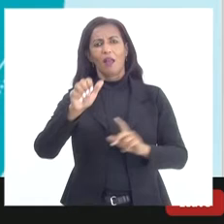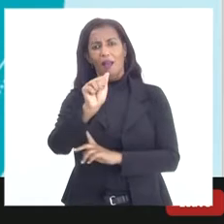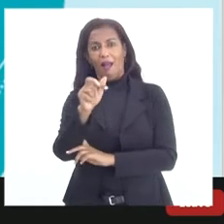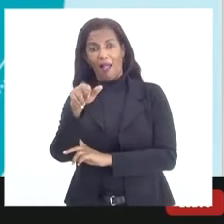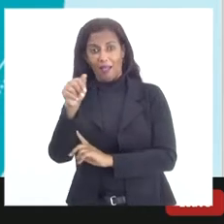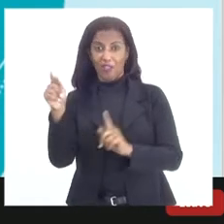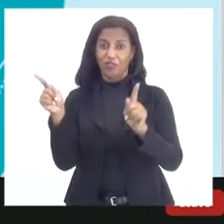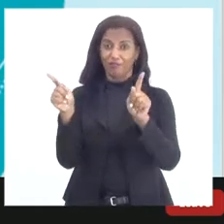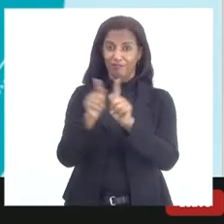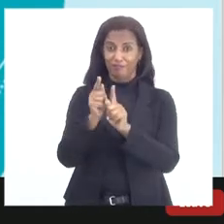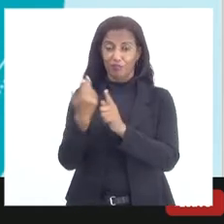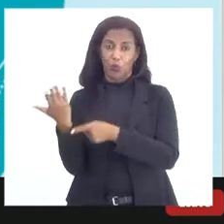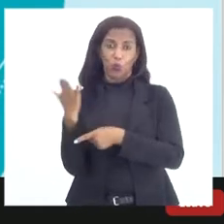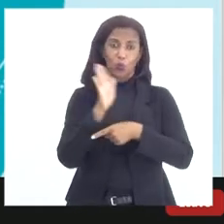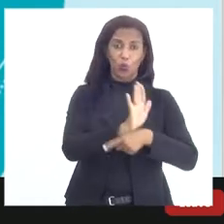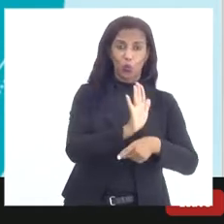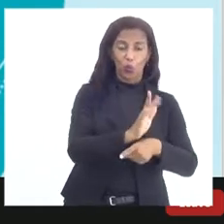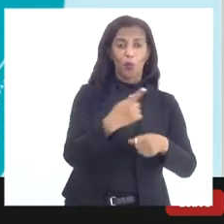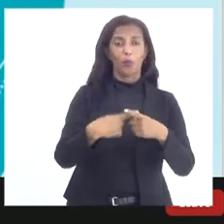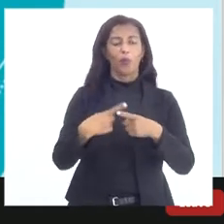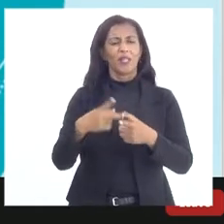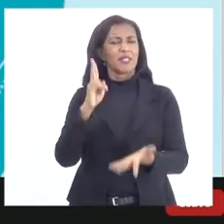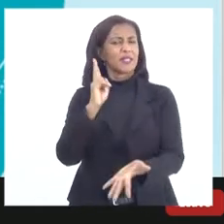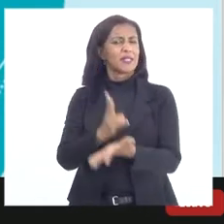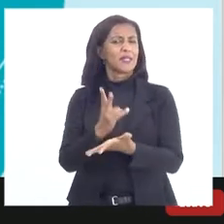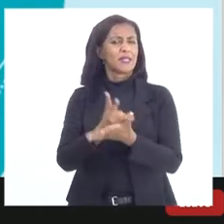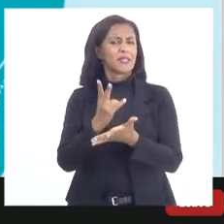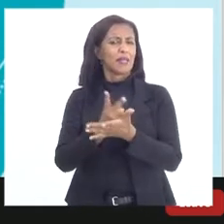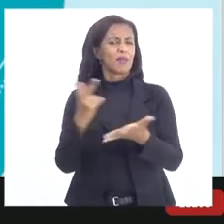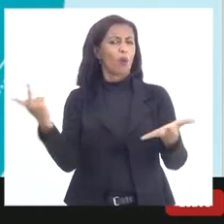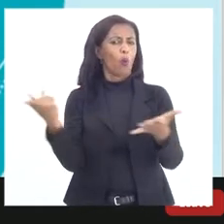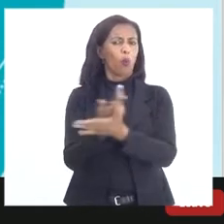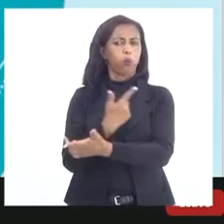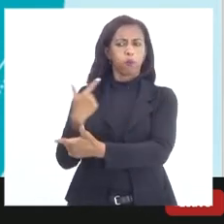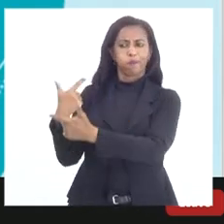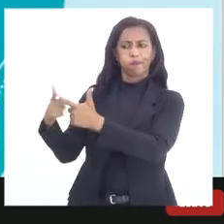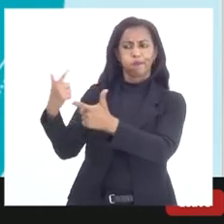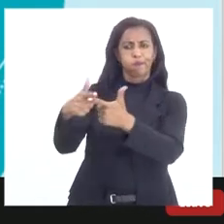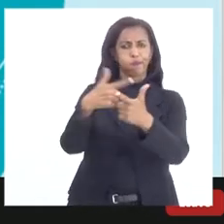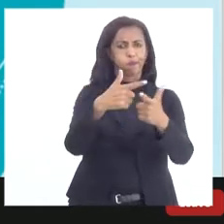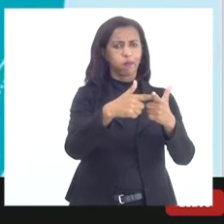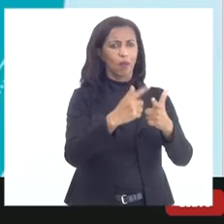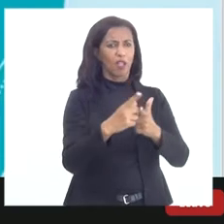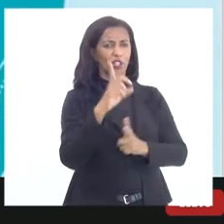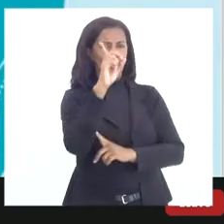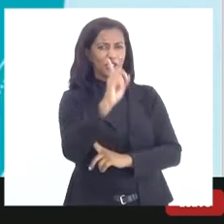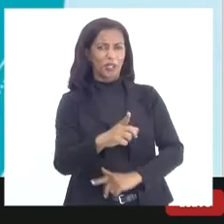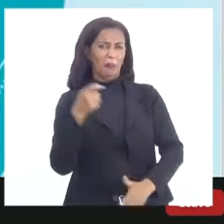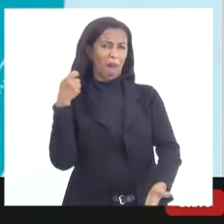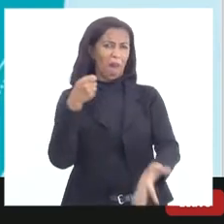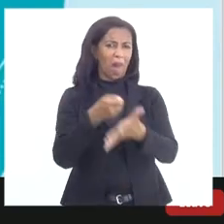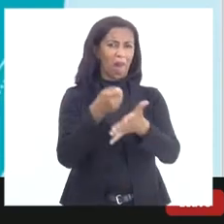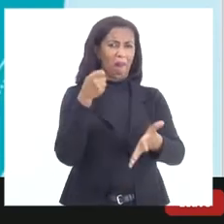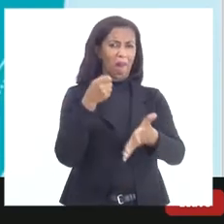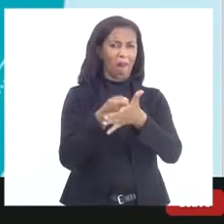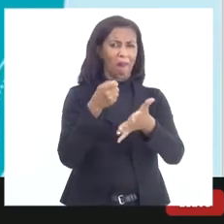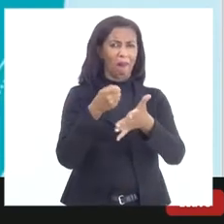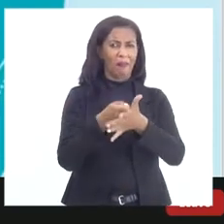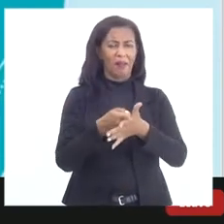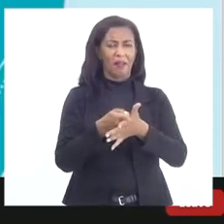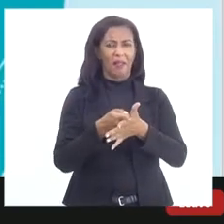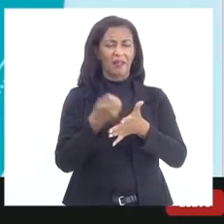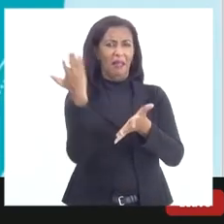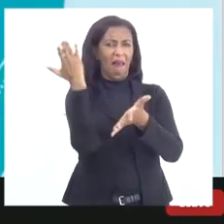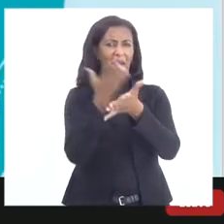né? Sempre tem algum obscurantista, louco, fascista de direita tentando terminar